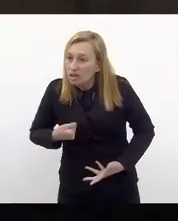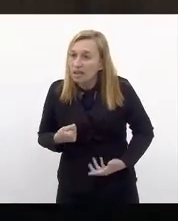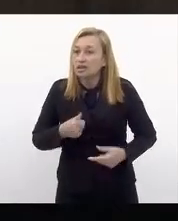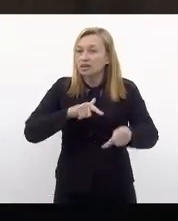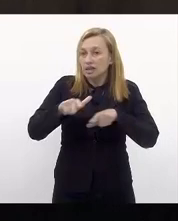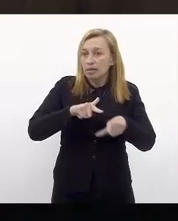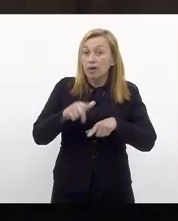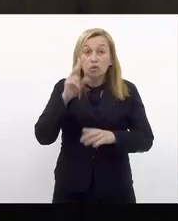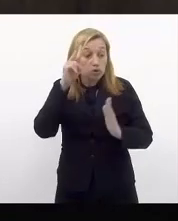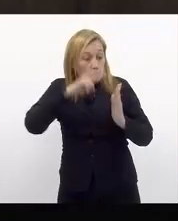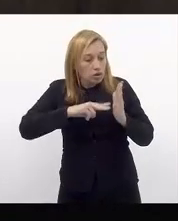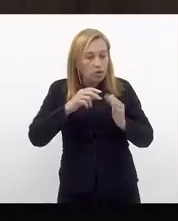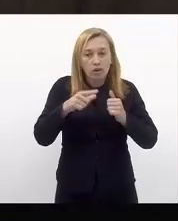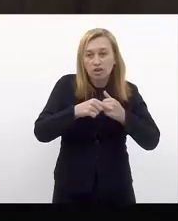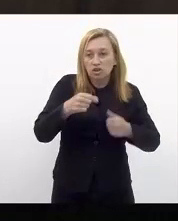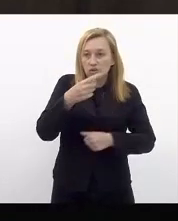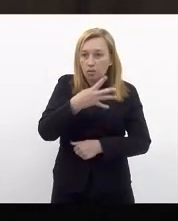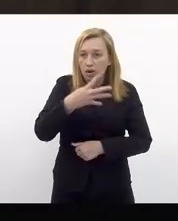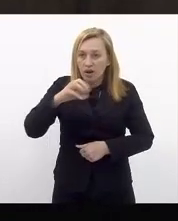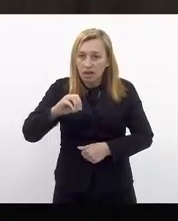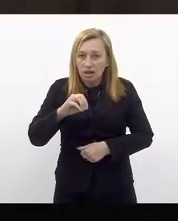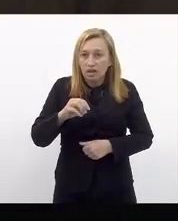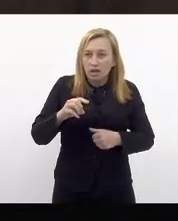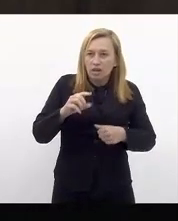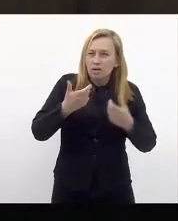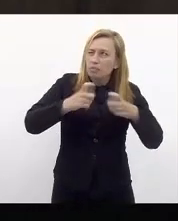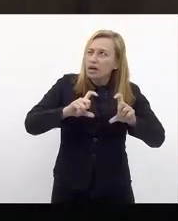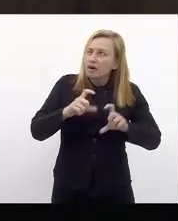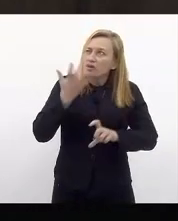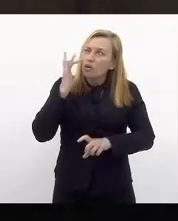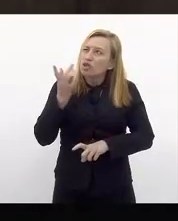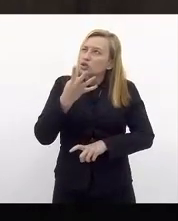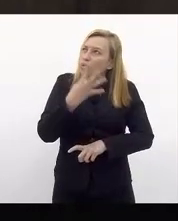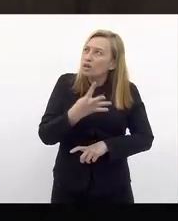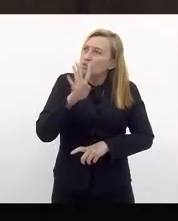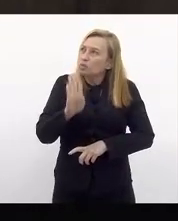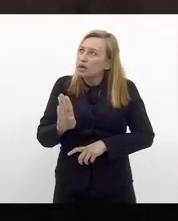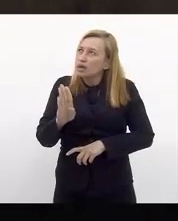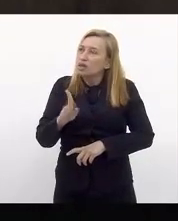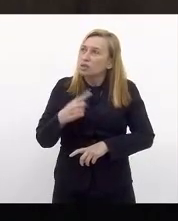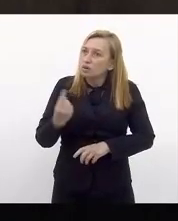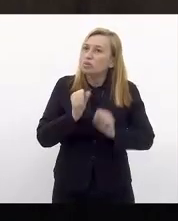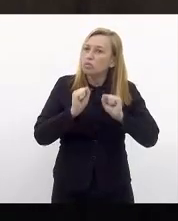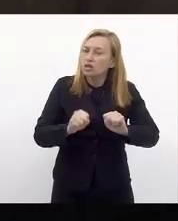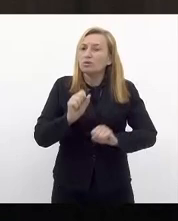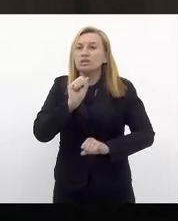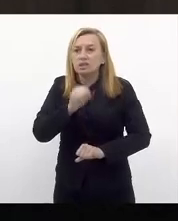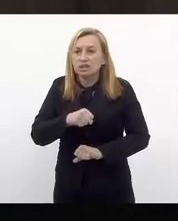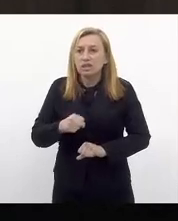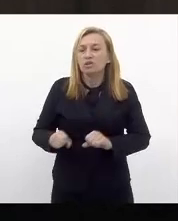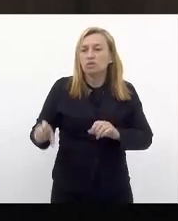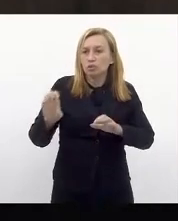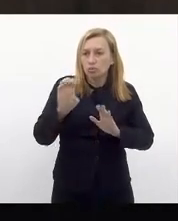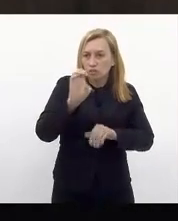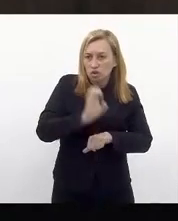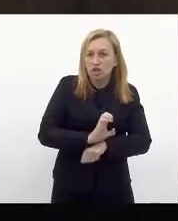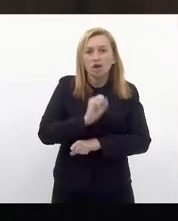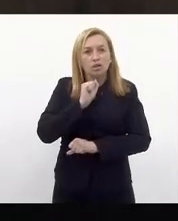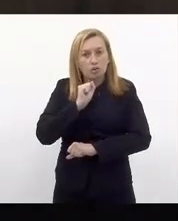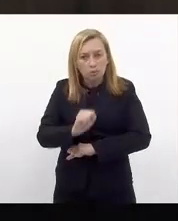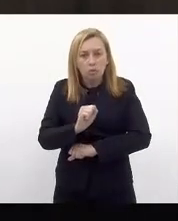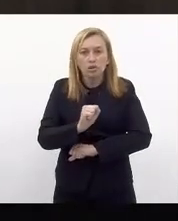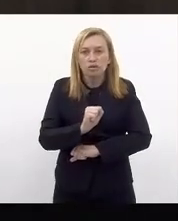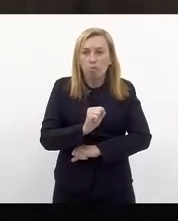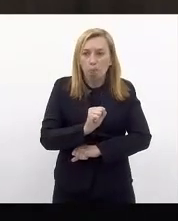o seu Leia né o artigo 40 parágrafo se eu não me engano 4º B nós podemos sim o estado pode